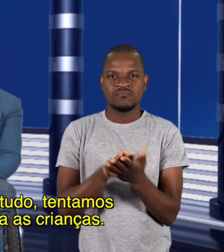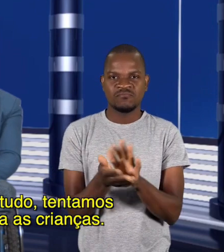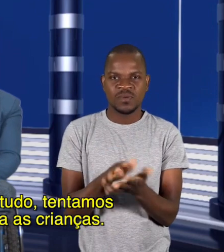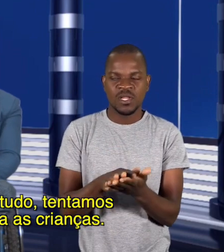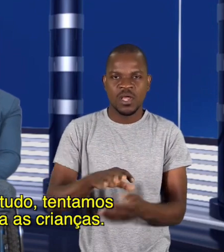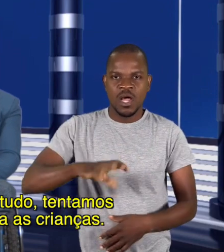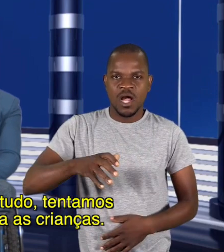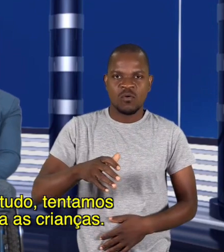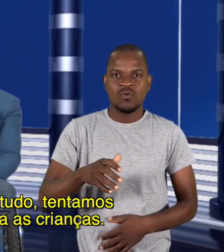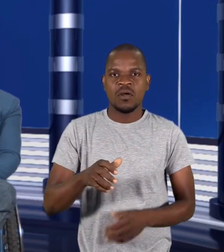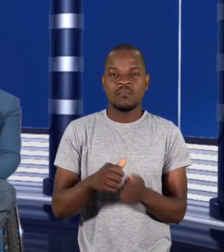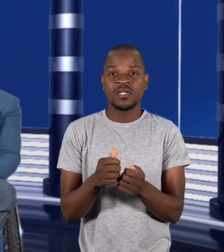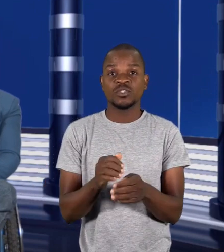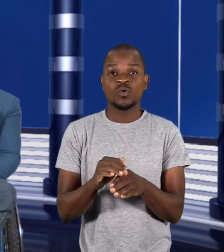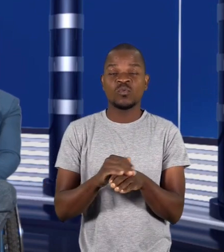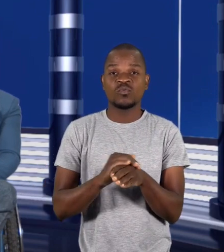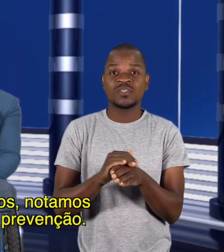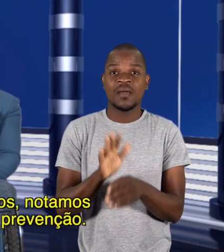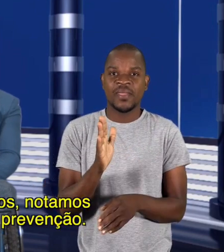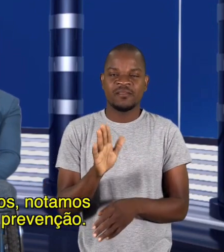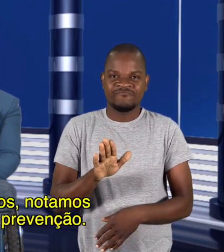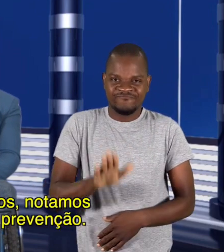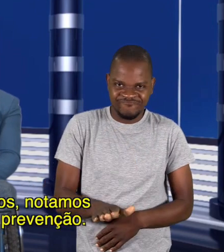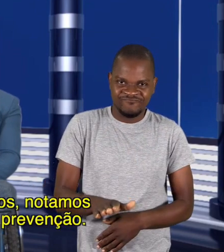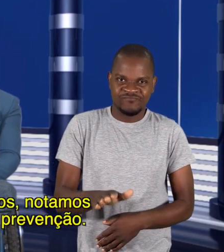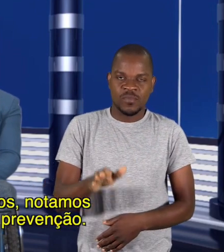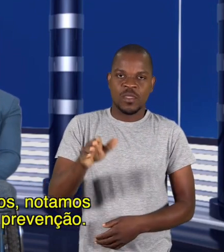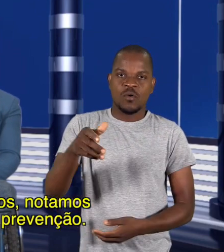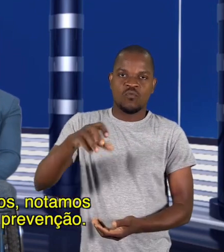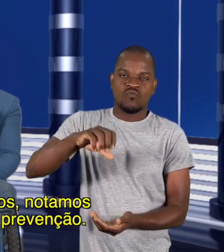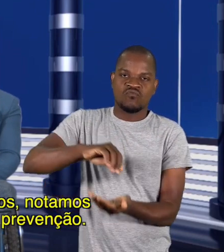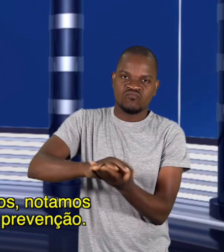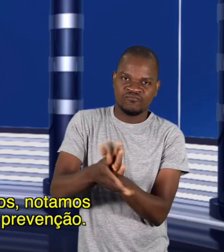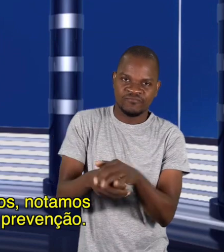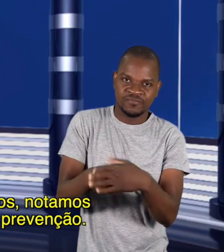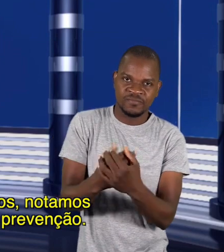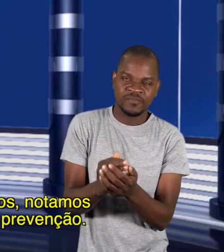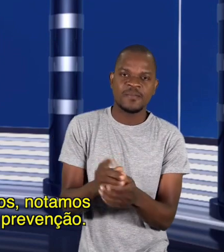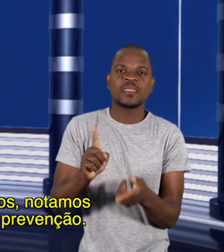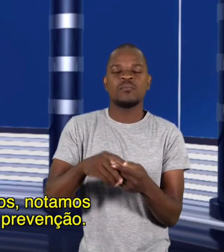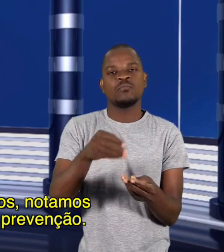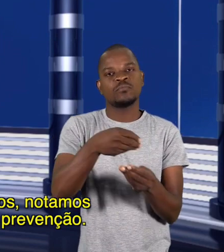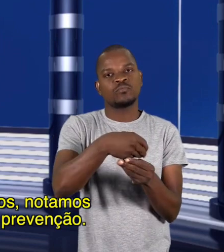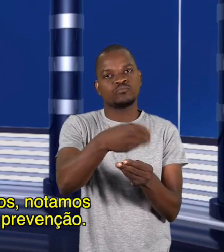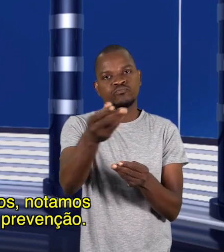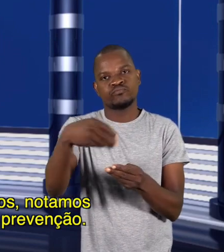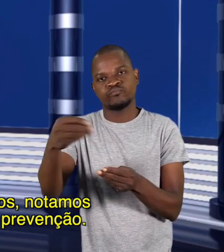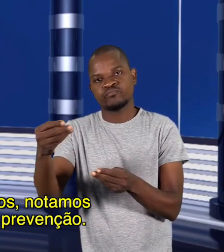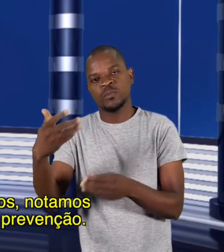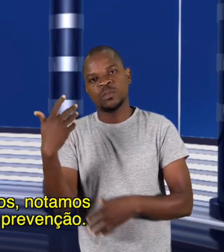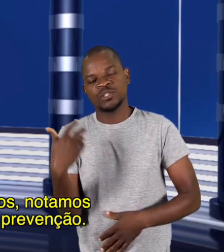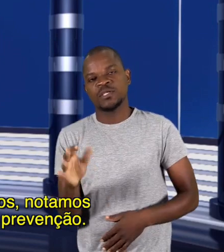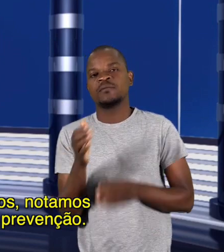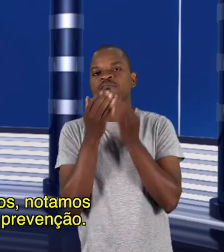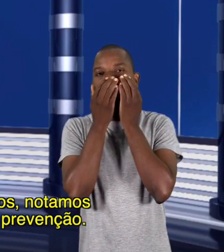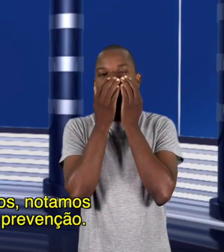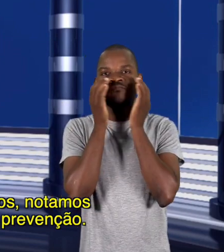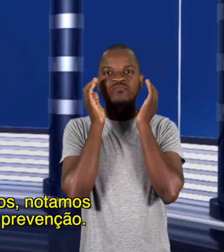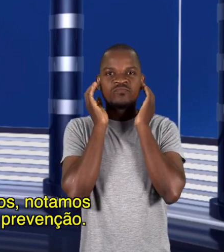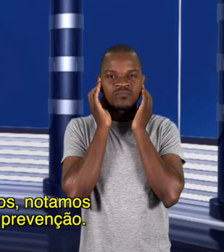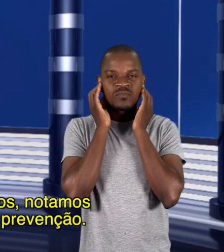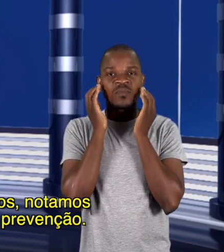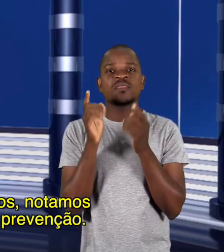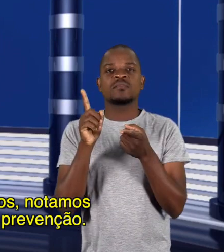relativamente às nossas crianças. Por exemplo, nas casas onde andamos, nós notamos que algumas crianças estão a usar máscaras de